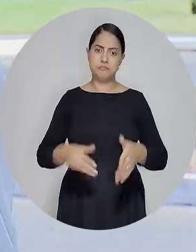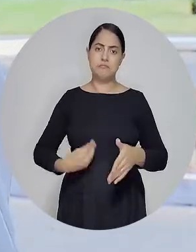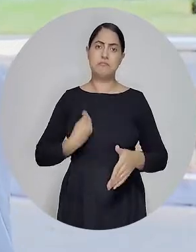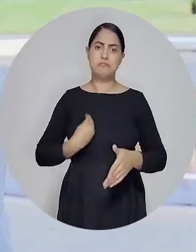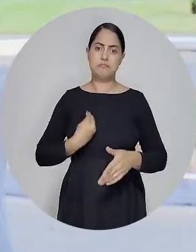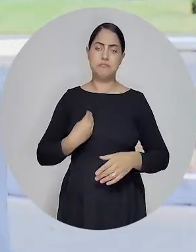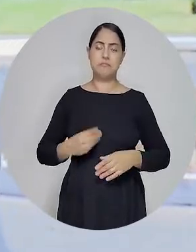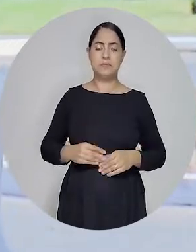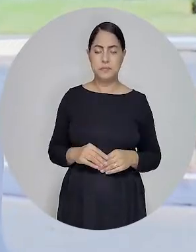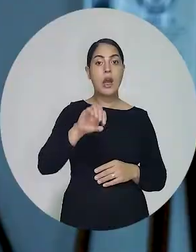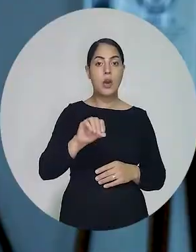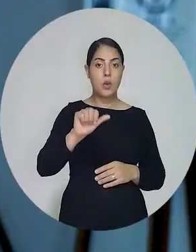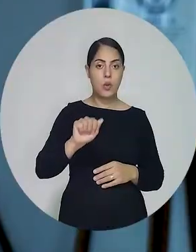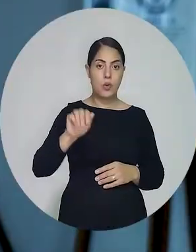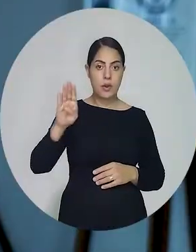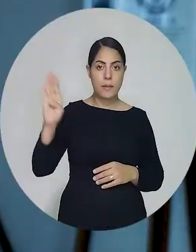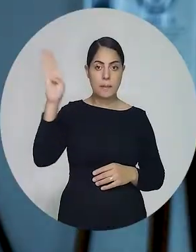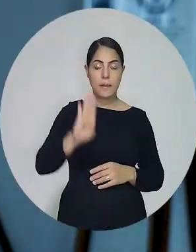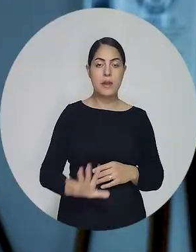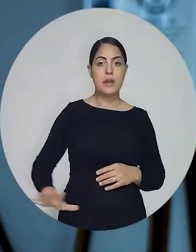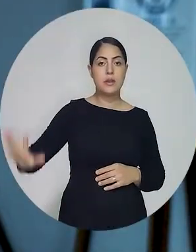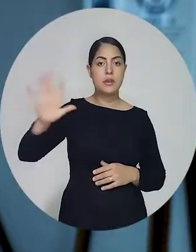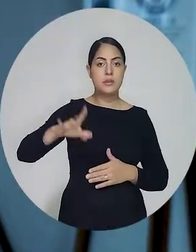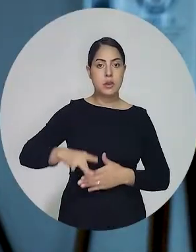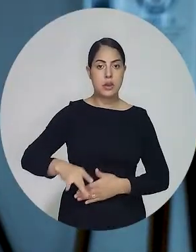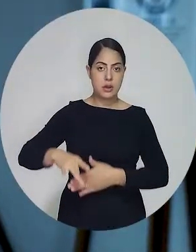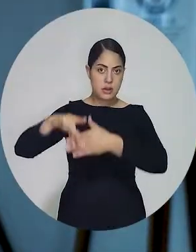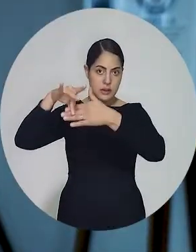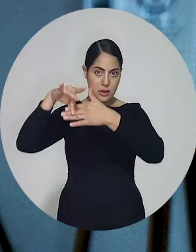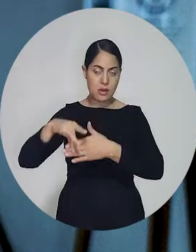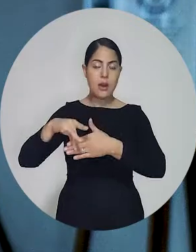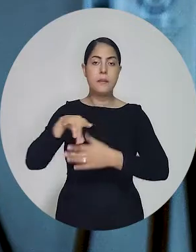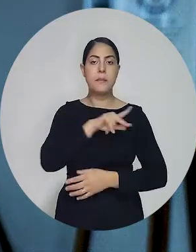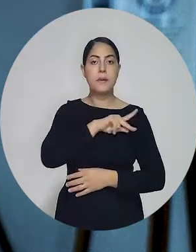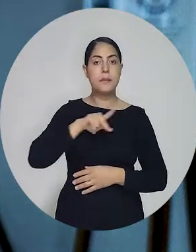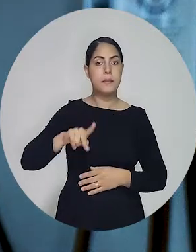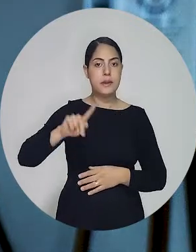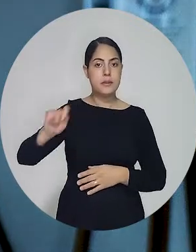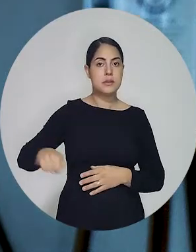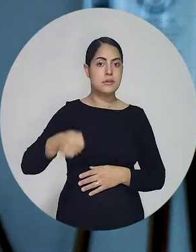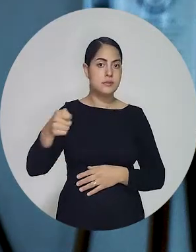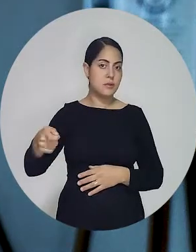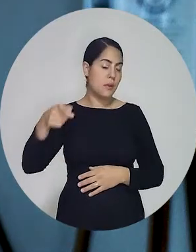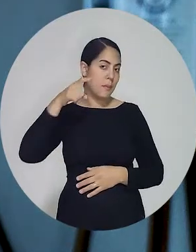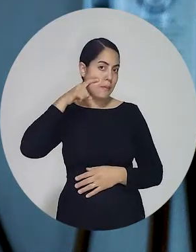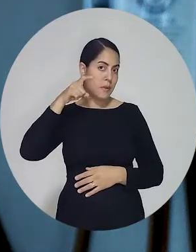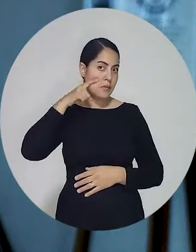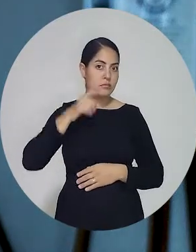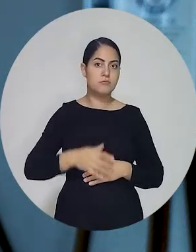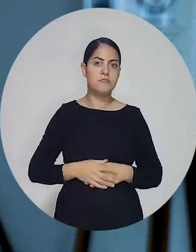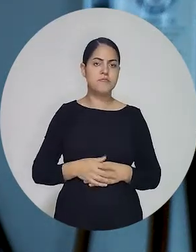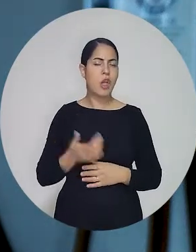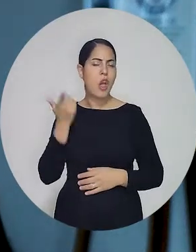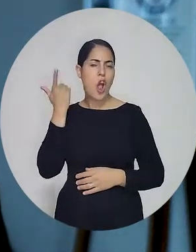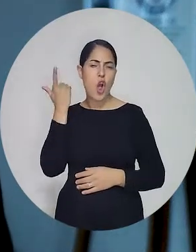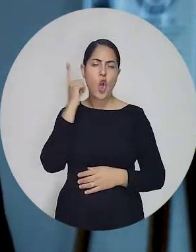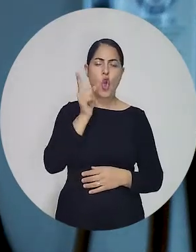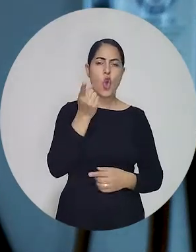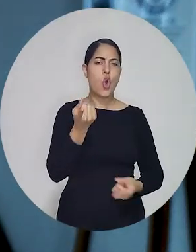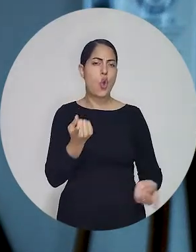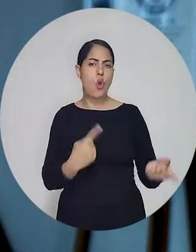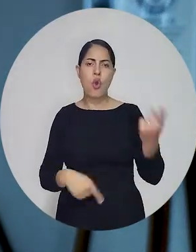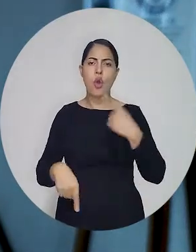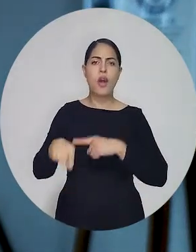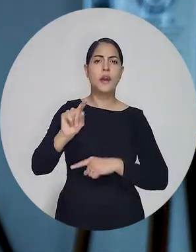está sendo investigado. A OAB Nacional, liderada pelo presidente Beto Simonetti, obteve mais uma importante